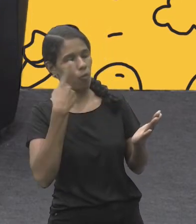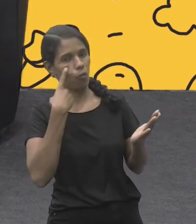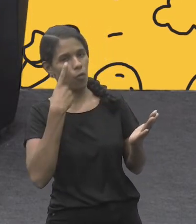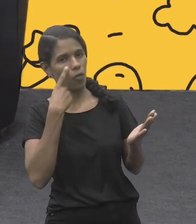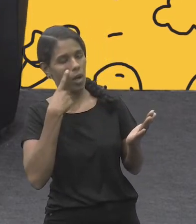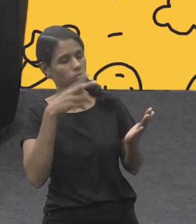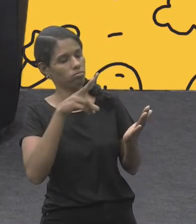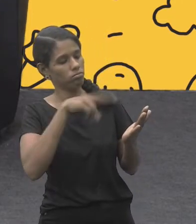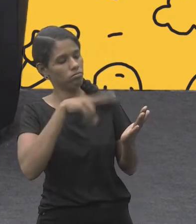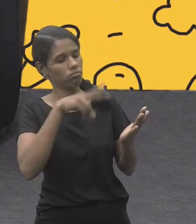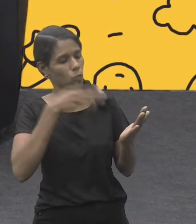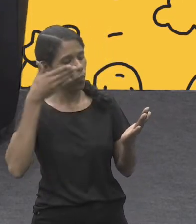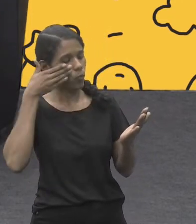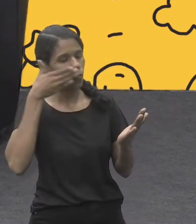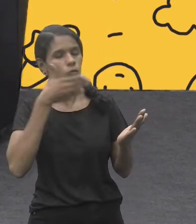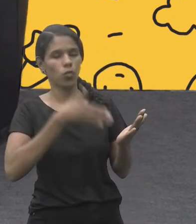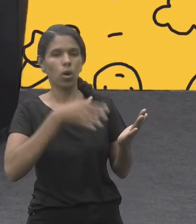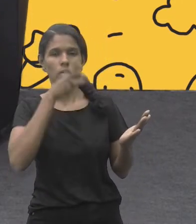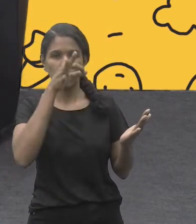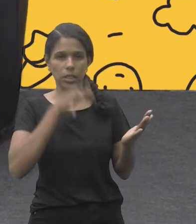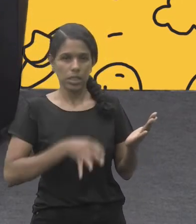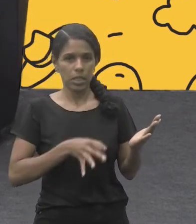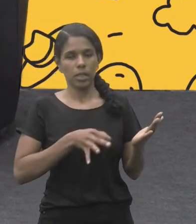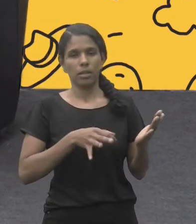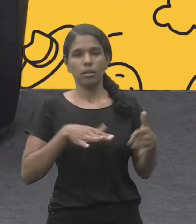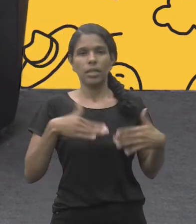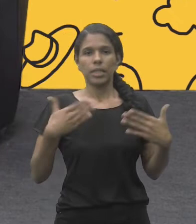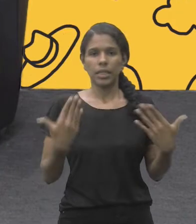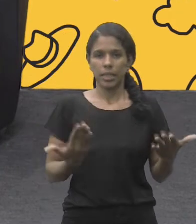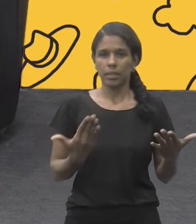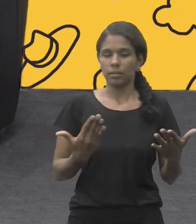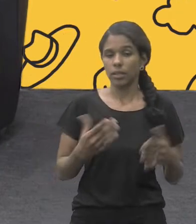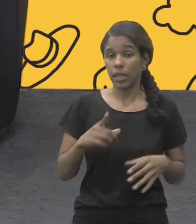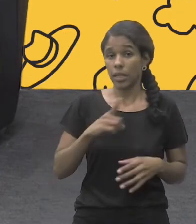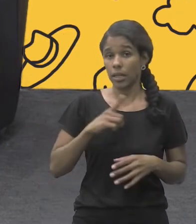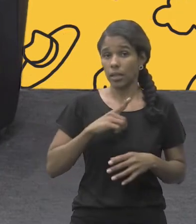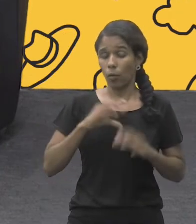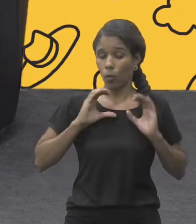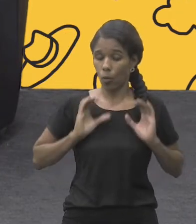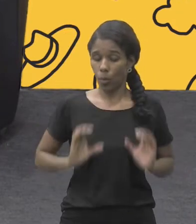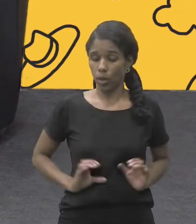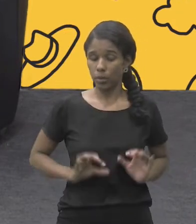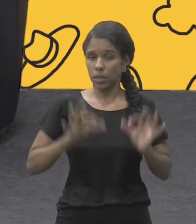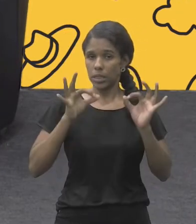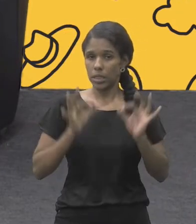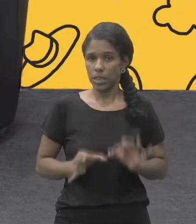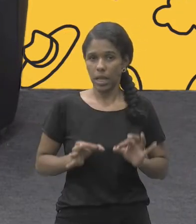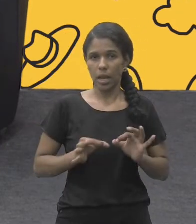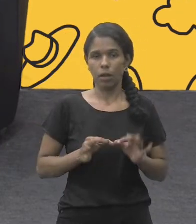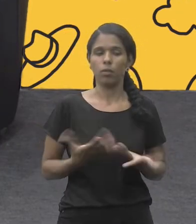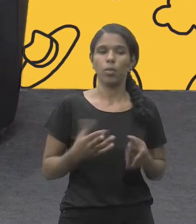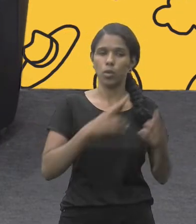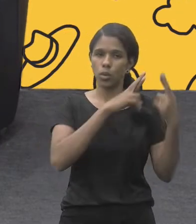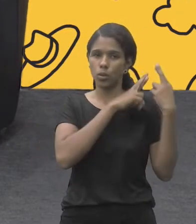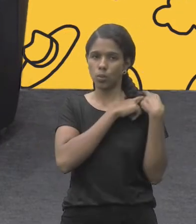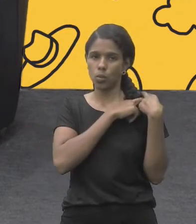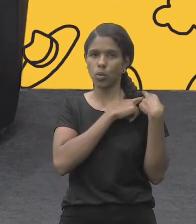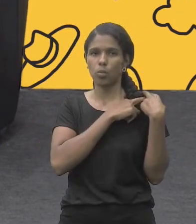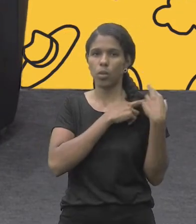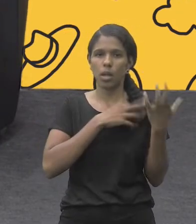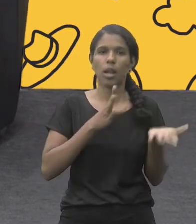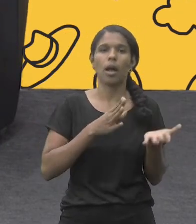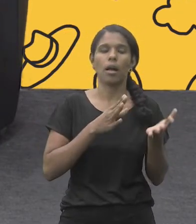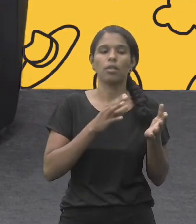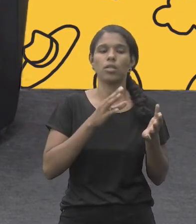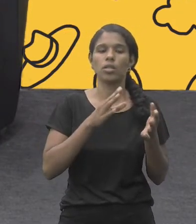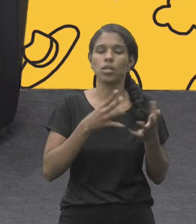para alimentar, disciplina para dormir, né? Disciplina para você ir no treino. Então isso aí ajuda, né, muito